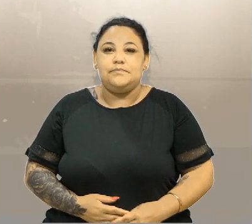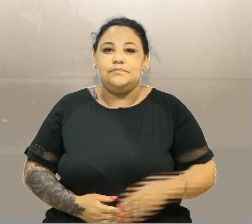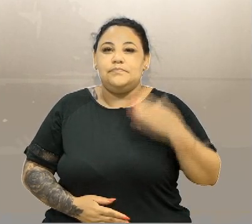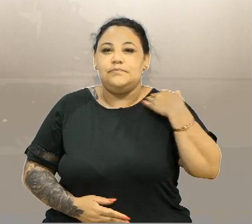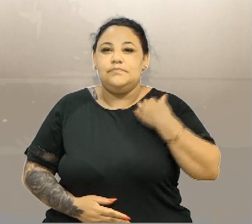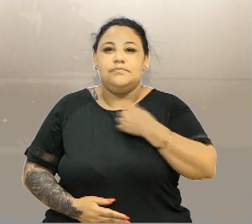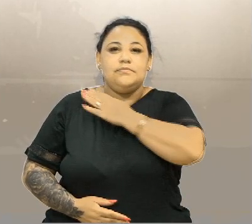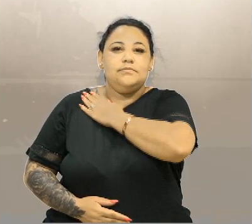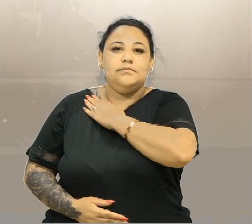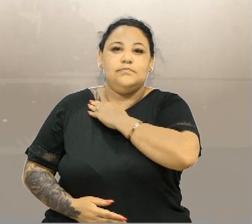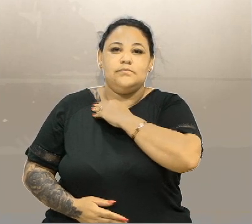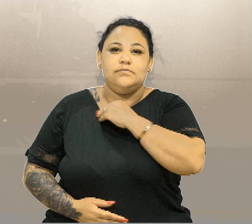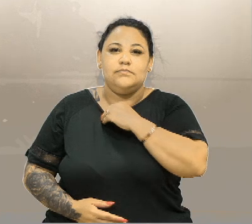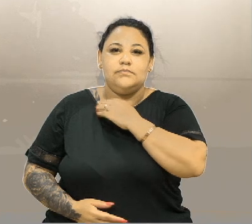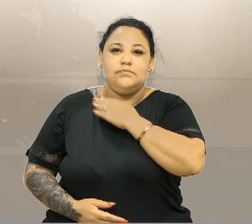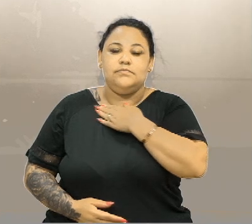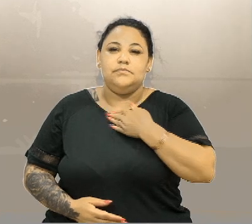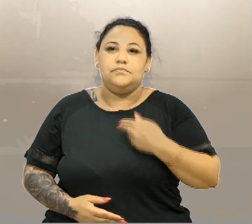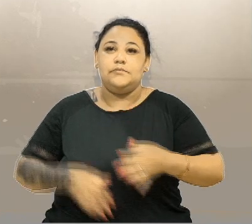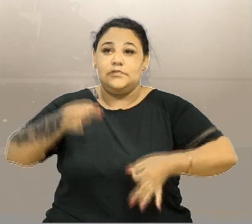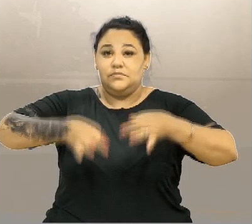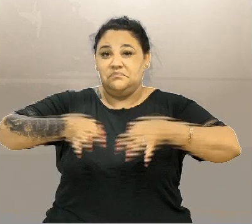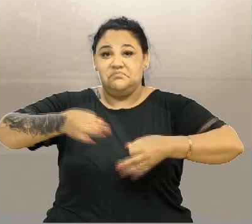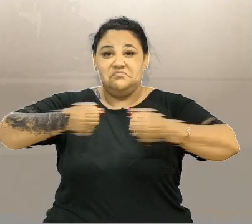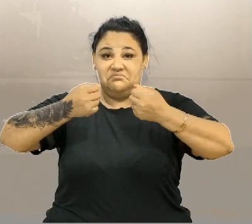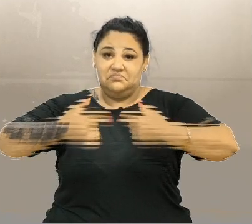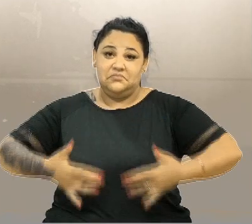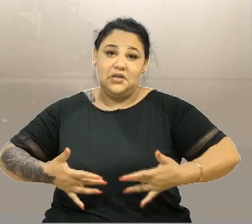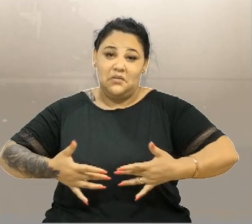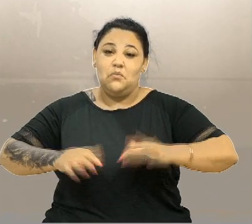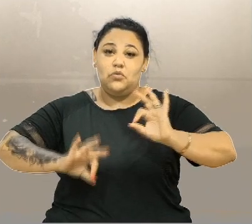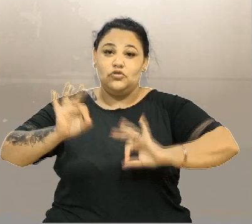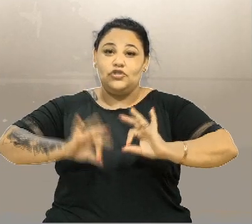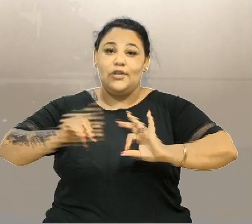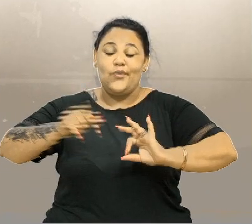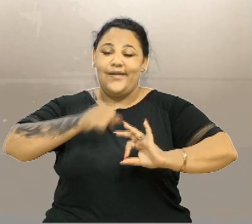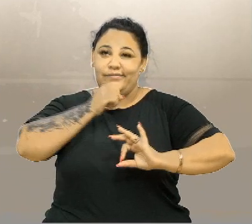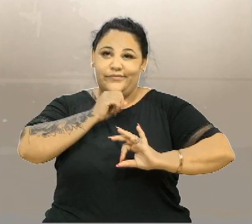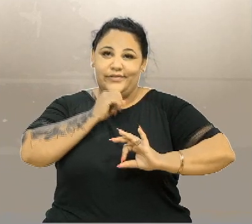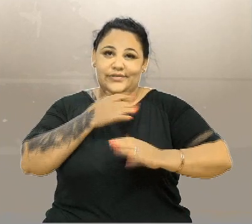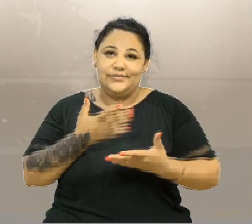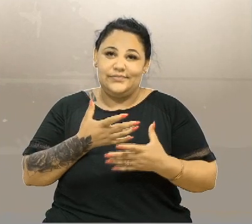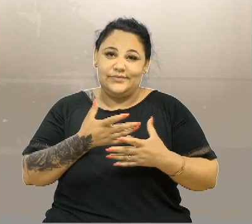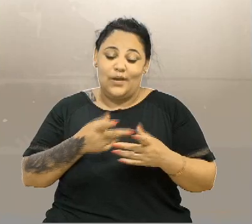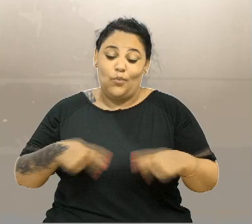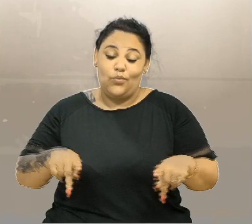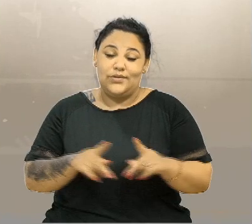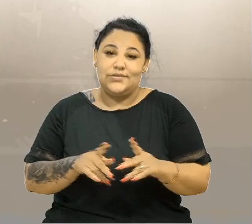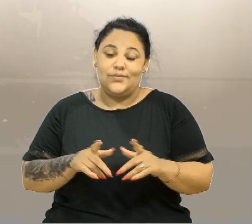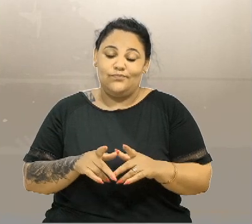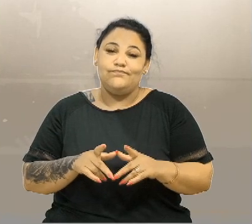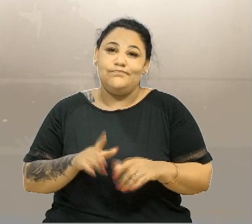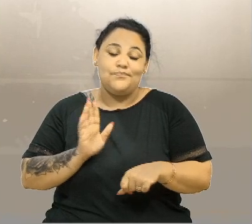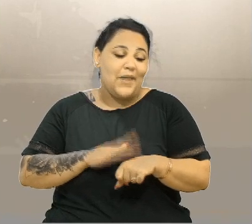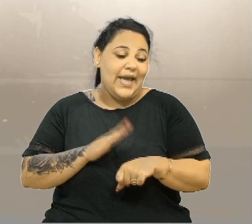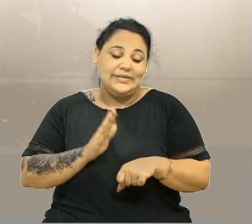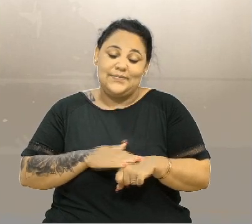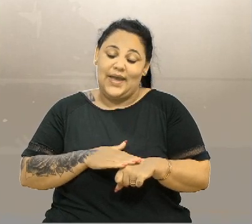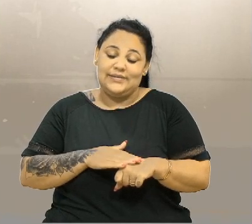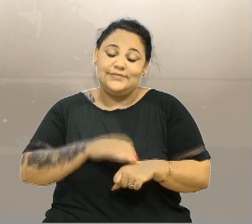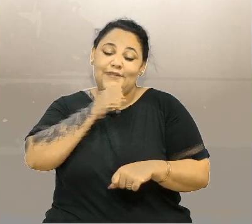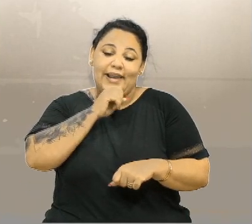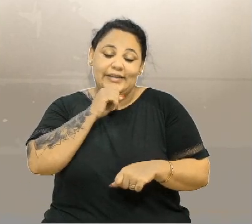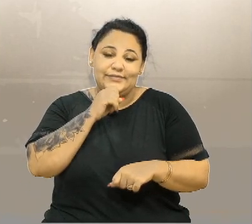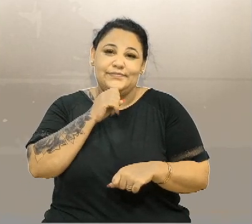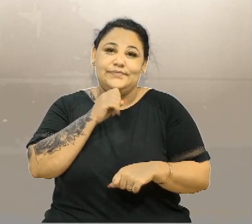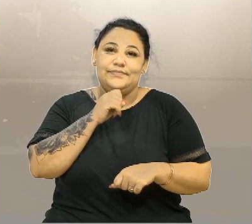A justificativa do nosso projeto é o envelhecimento da população, né? Tá mudando muito. O